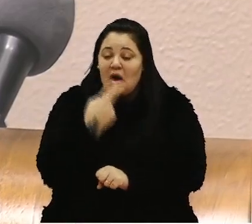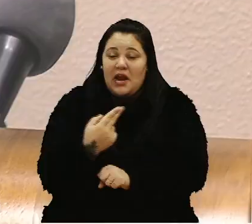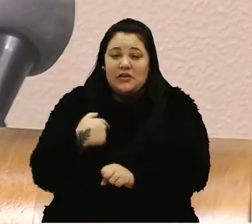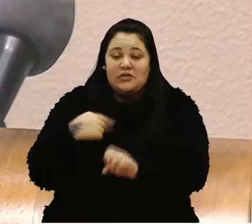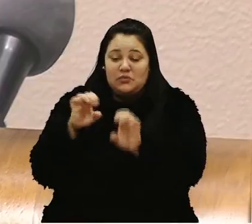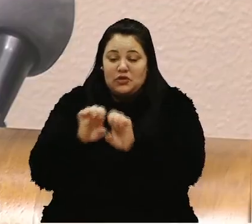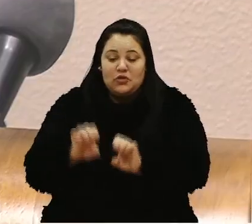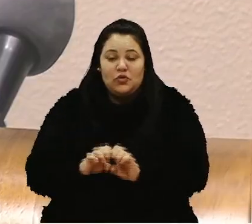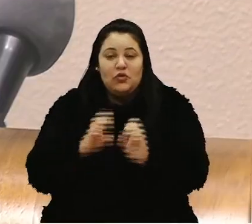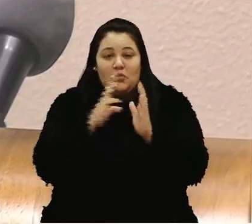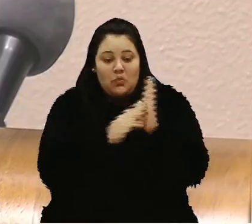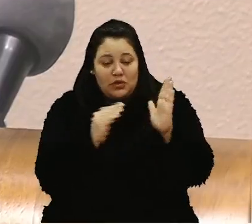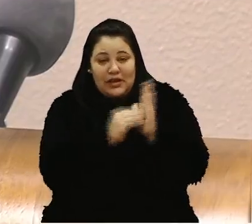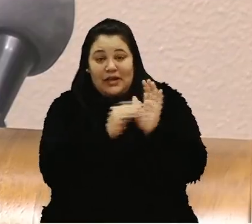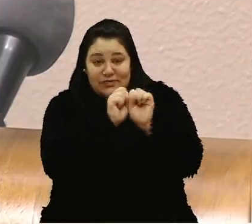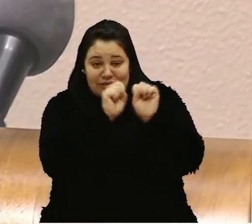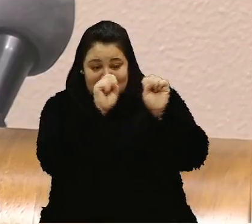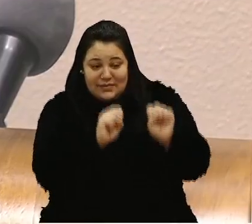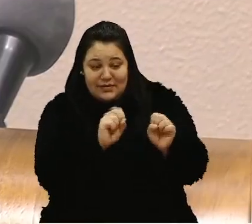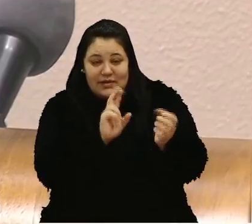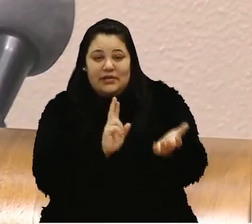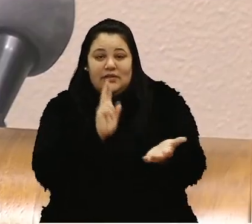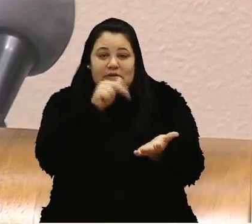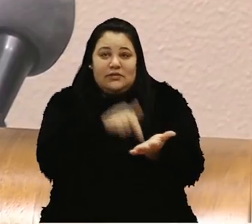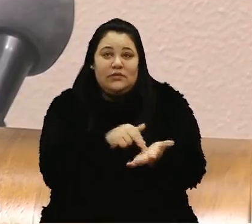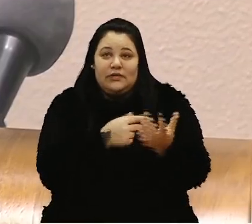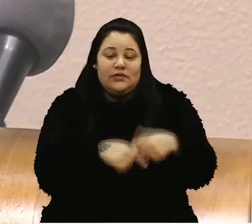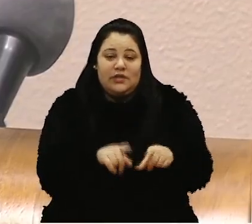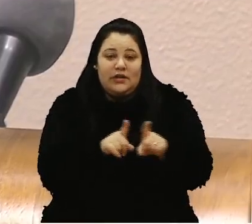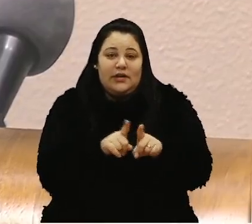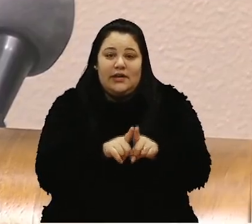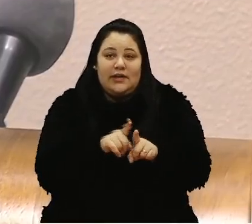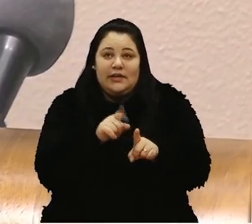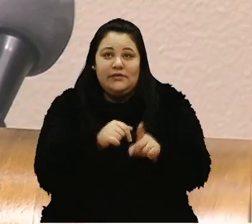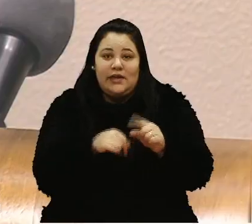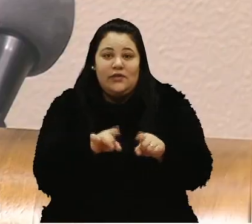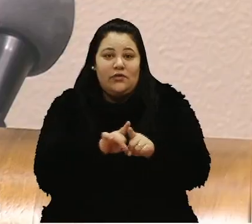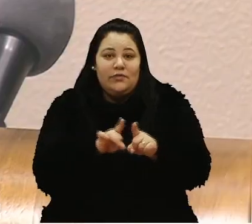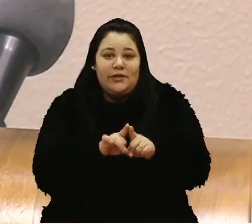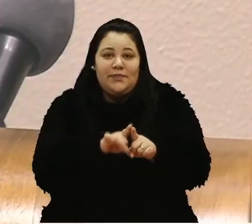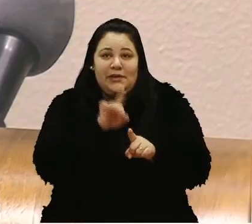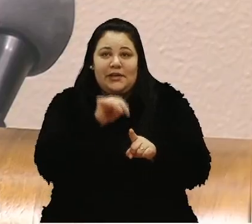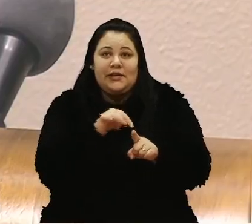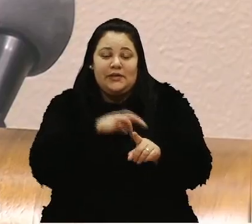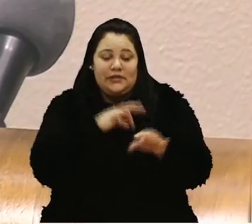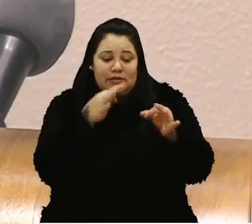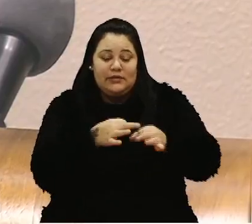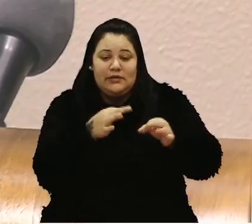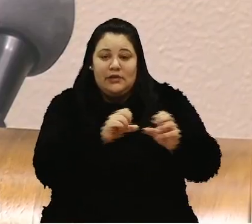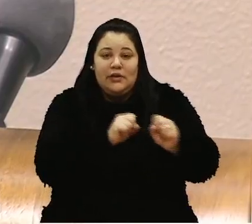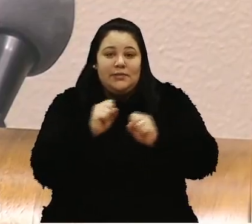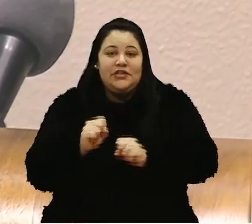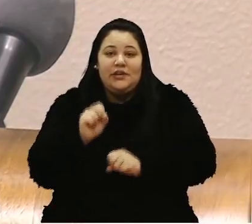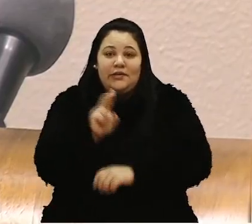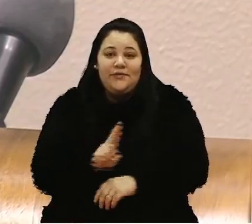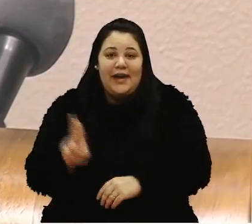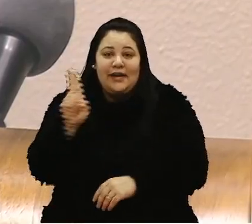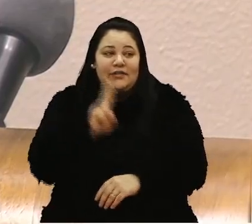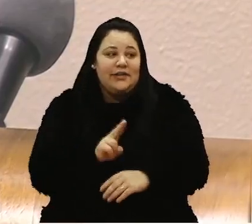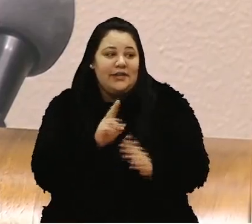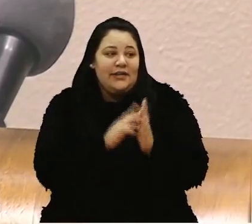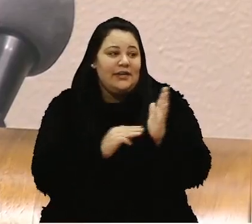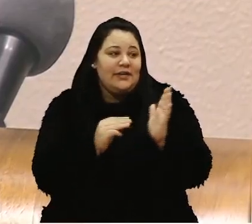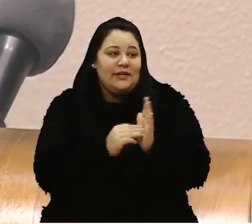estrutura, um modelo, um sistema que realmente funciona e que com certeza pode servir aí para ser um norte na nossa cidade. Então, parabenizar o senhor vereador. E o